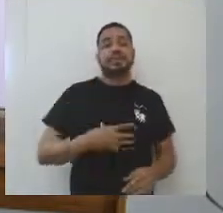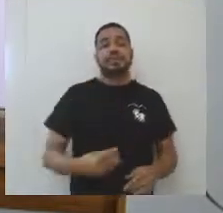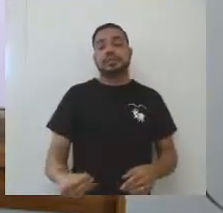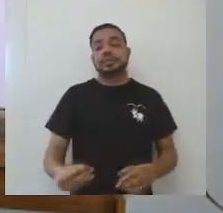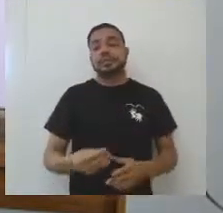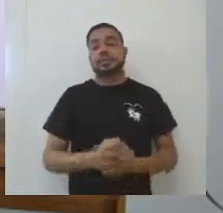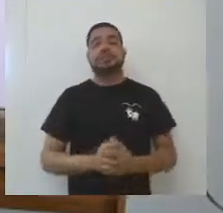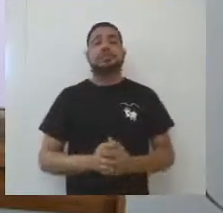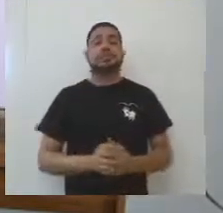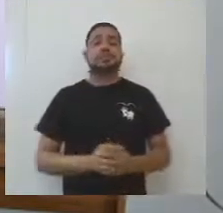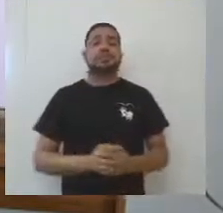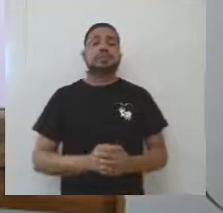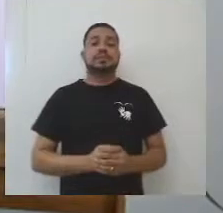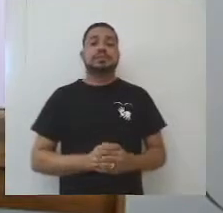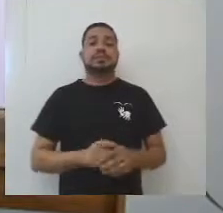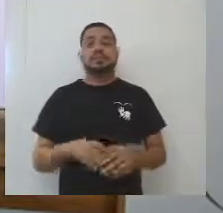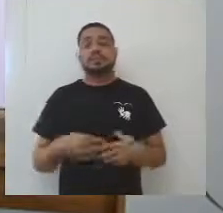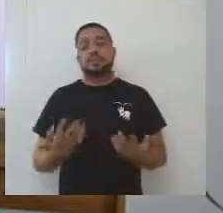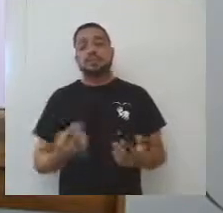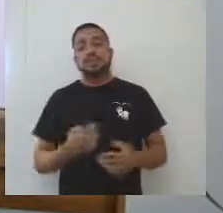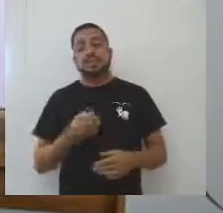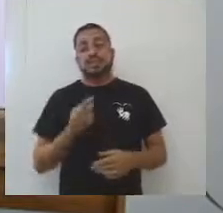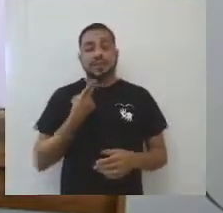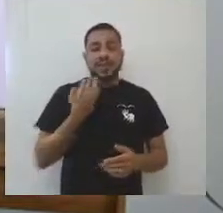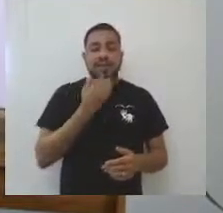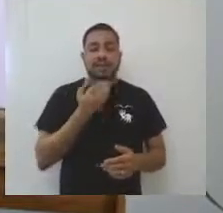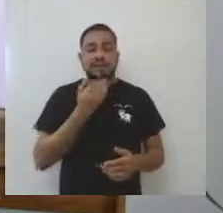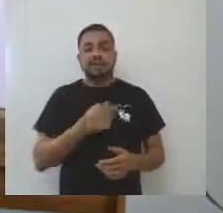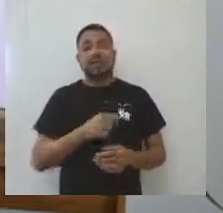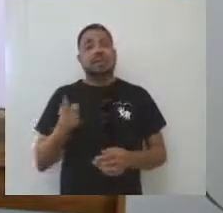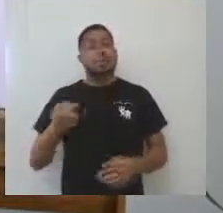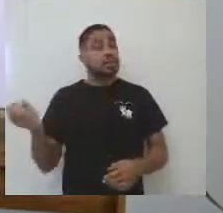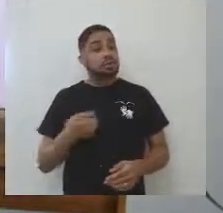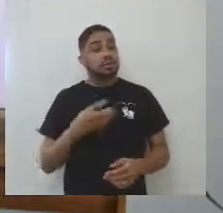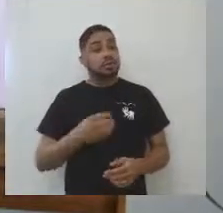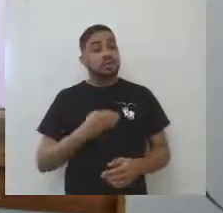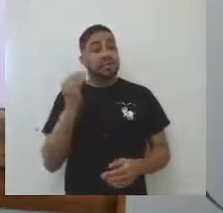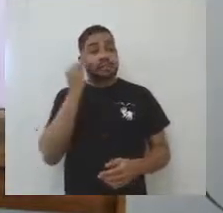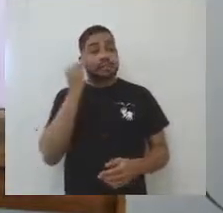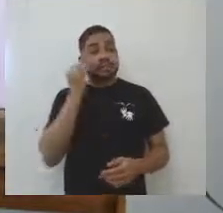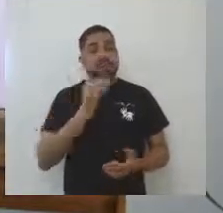ou um 7º filho, quase que não saía, é uma nova possibilidade.